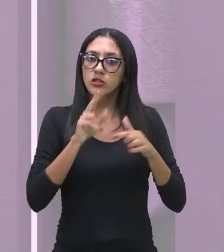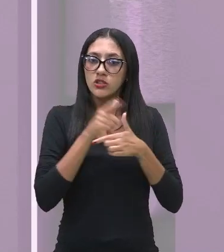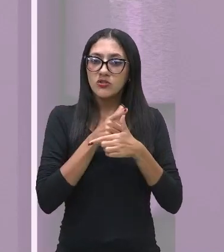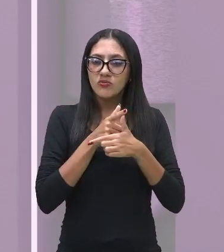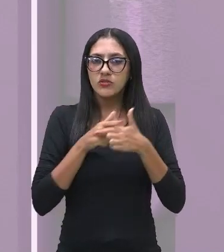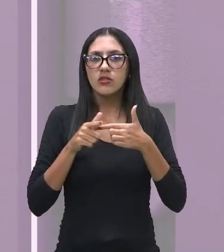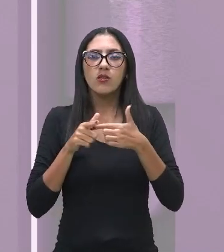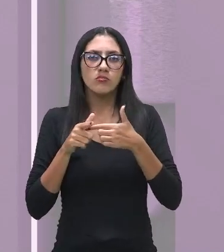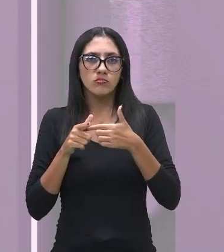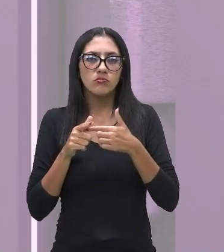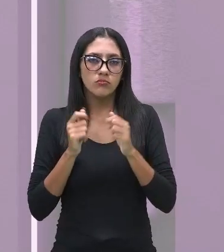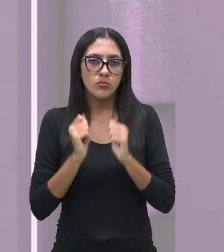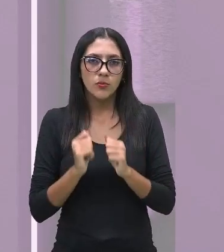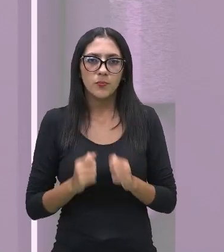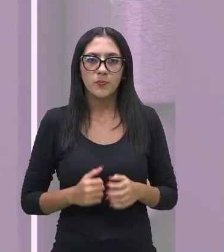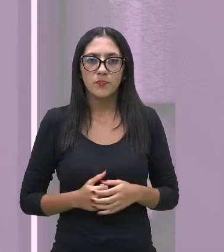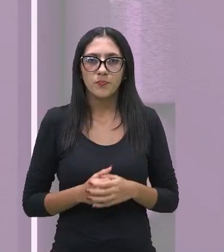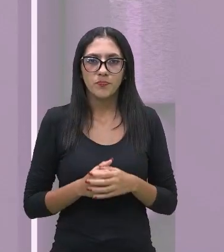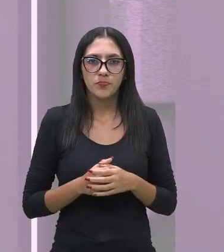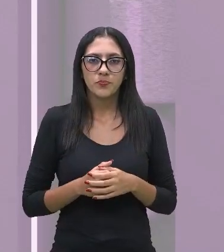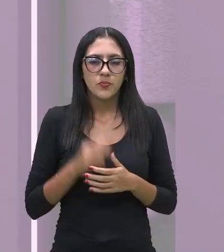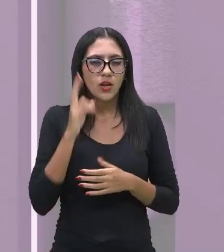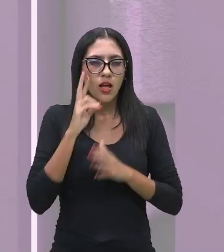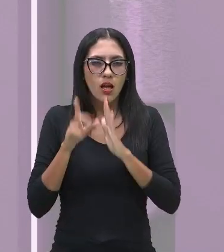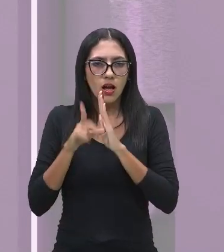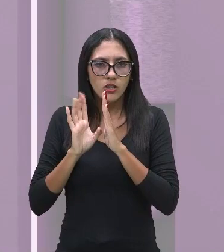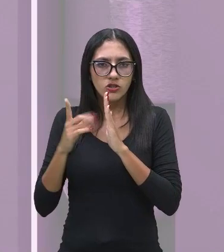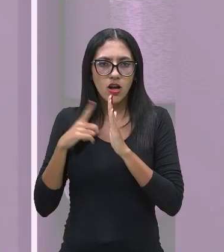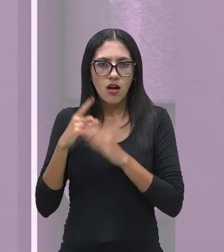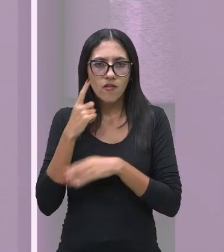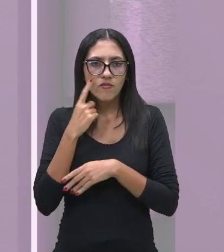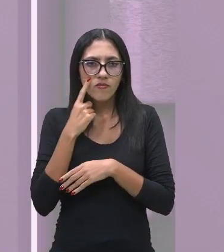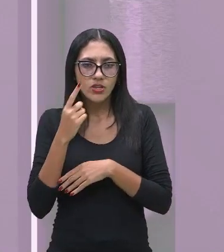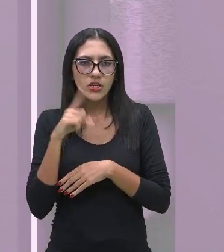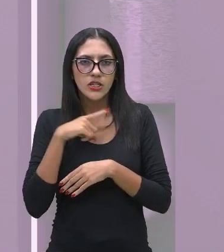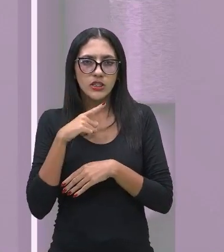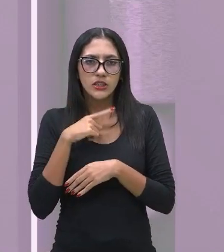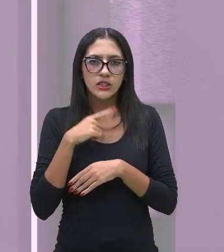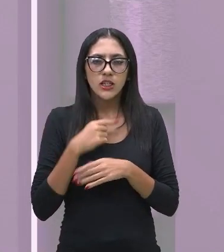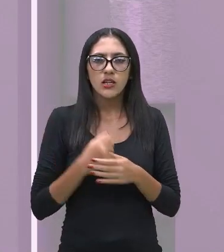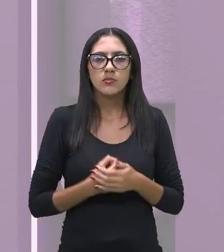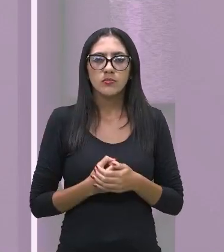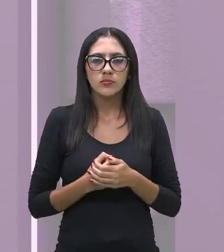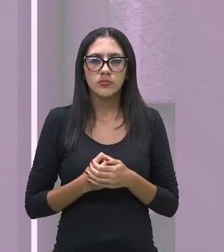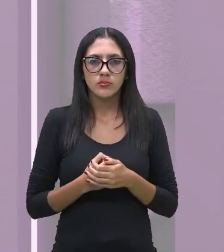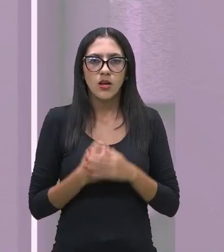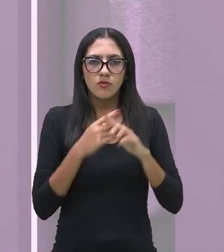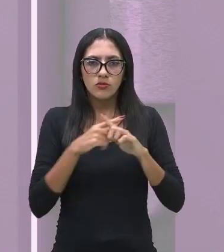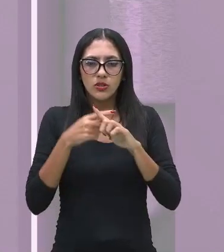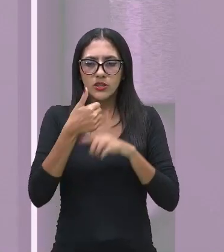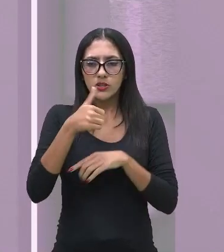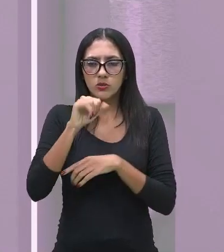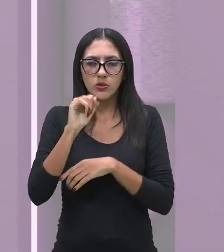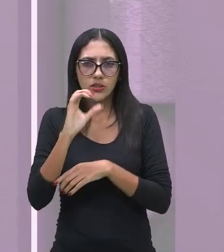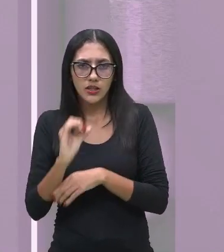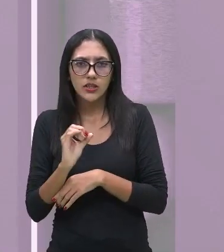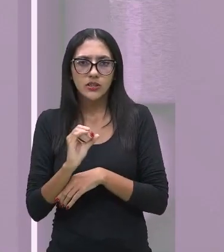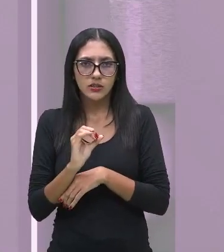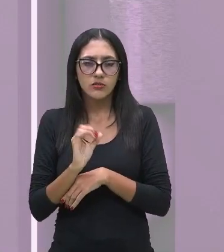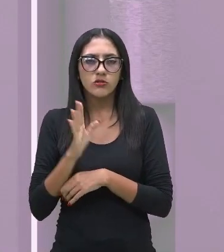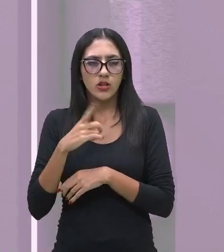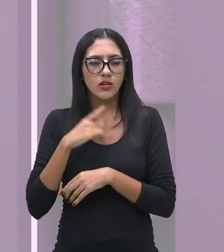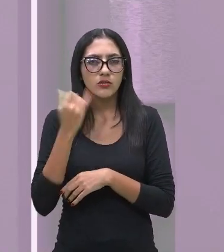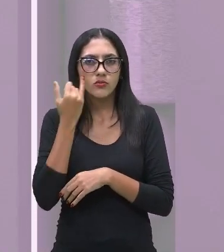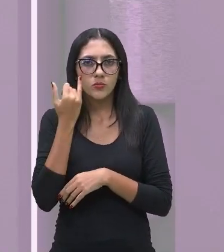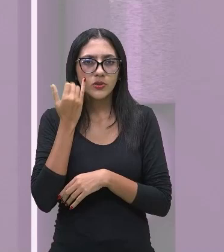que a soma de todos os ângulos internos de um triângulo é 180 graus. Então, isso vem nos facilitar como? Nós